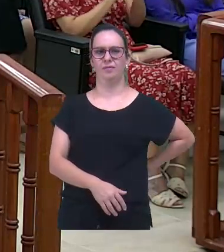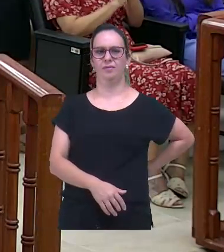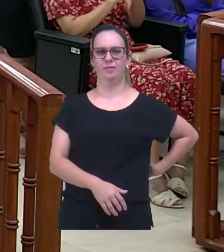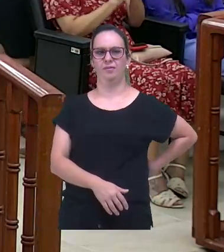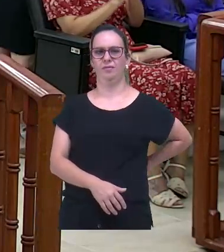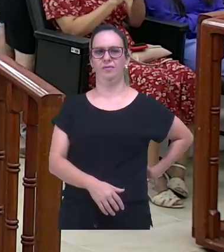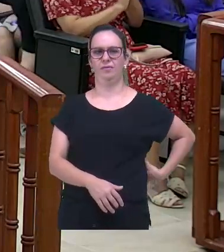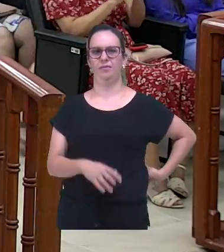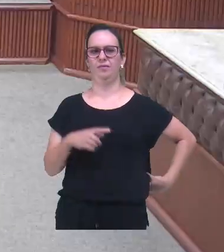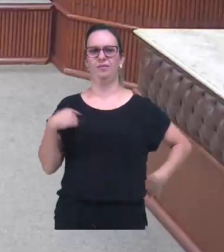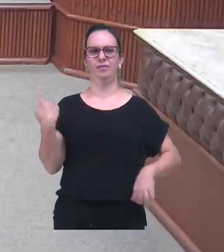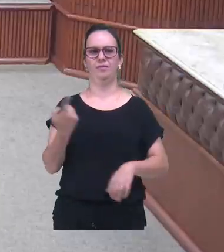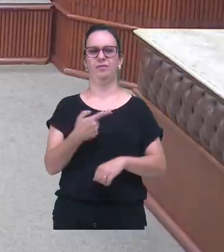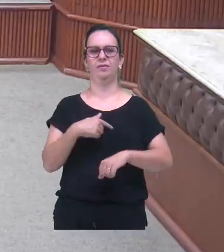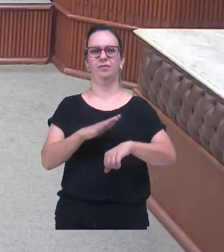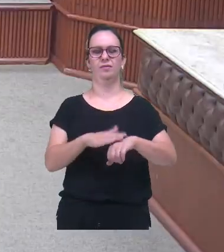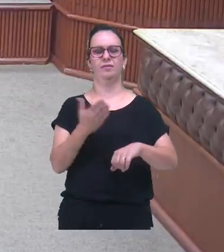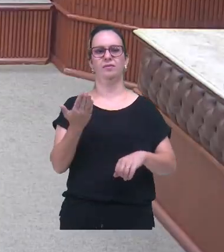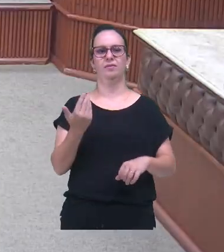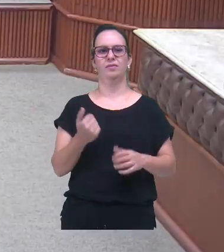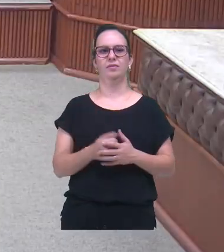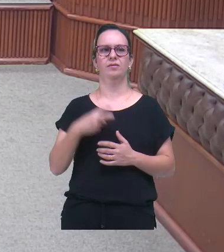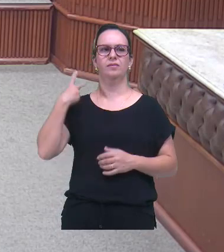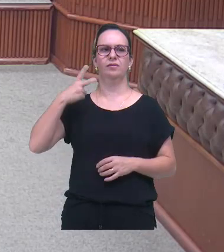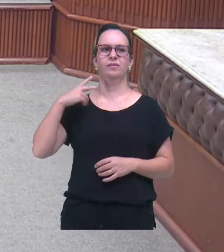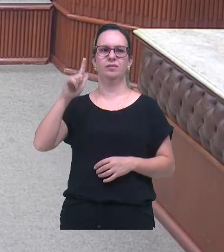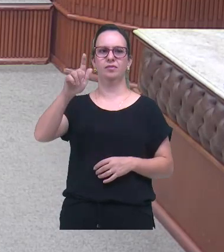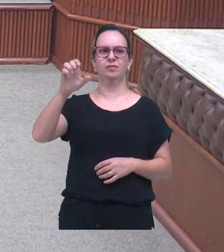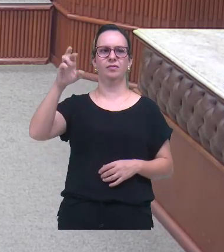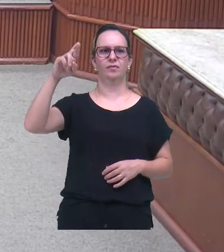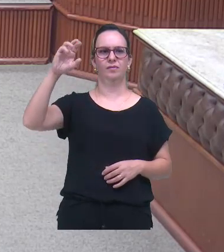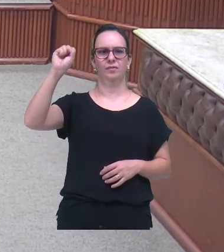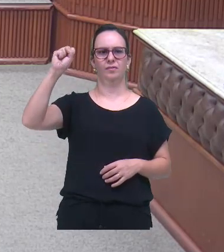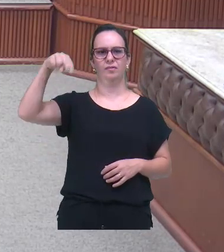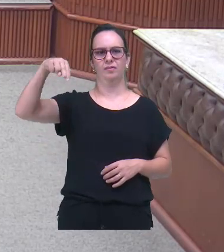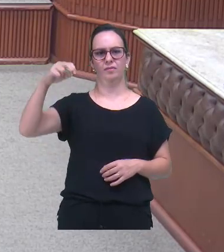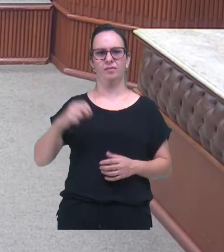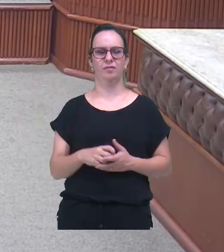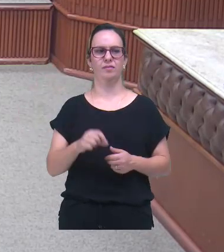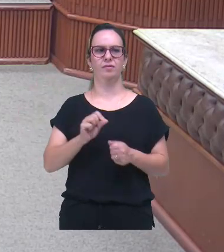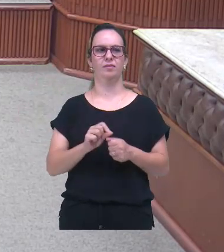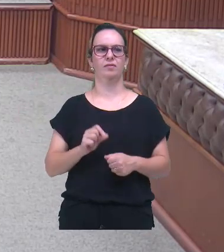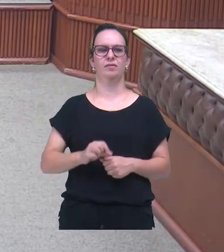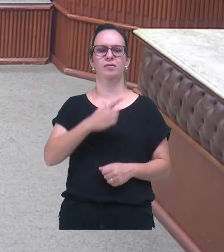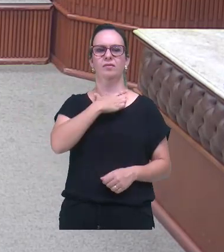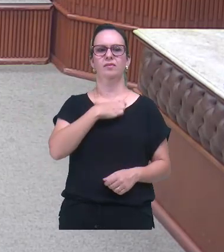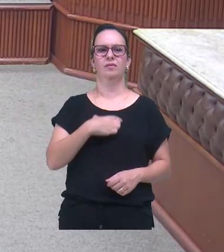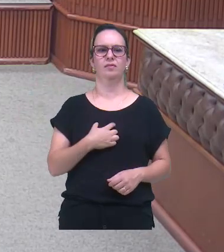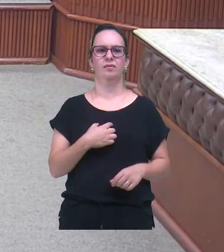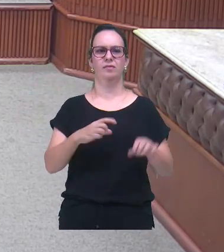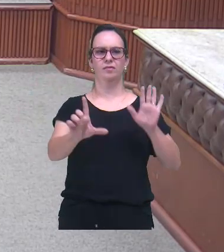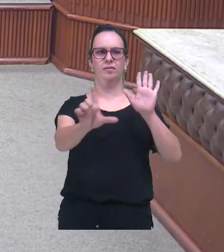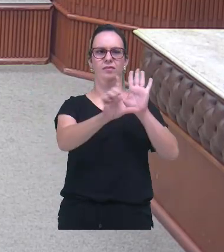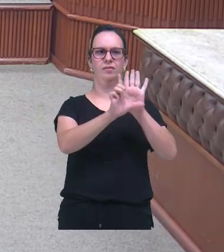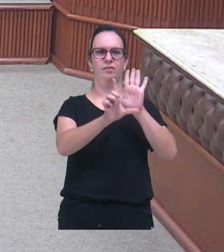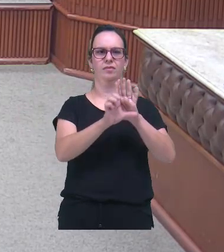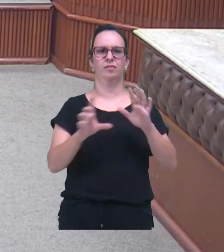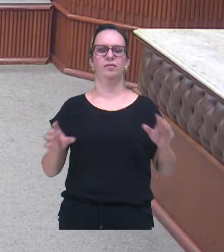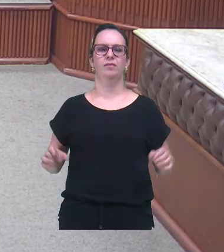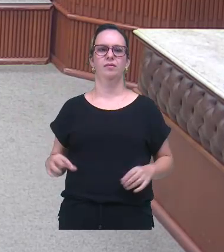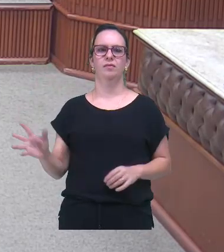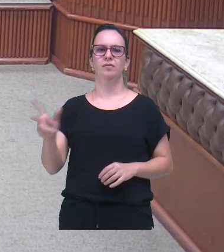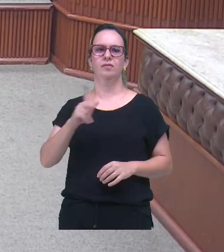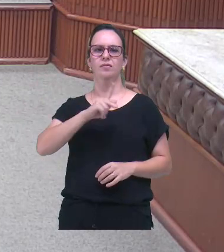Nós convidamos o vereador Gerson Alves de Souza, que foi o idealizador da Medalha Legislativa do Mérito Assisense, para fazer uso